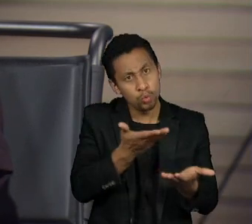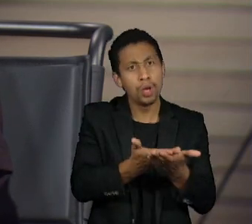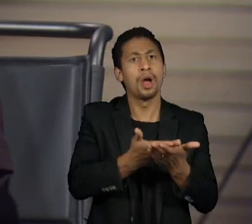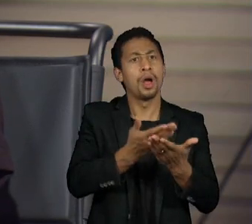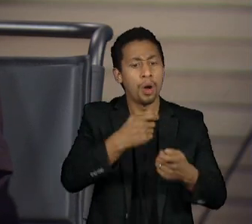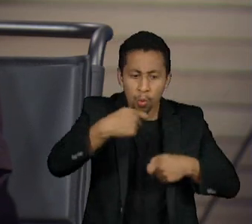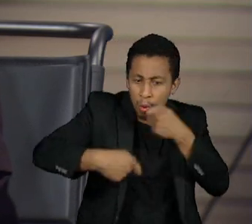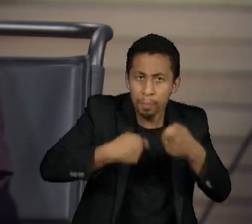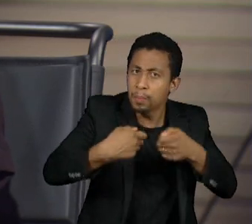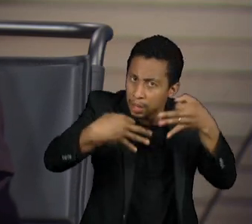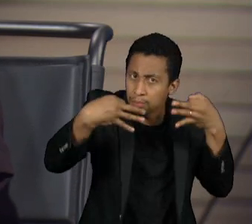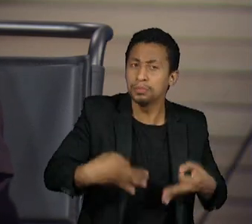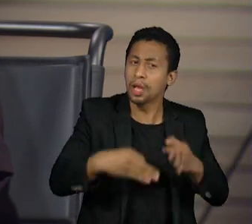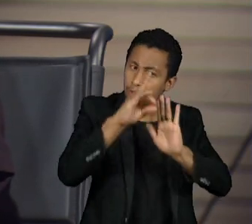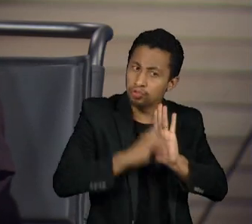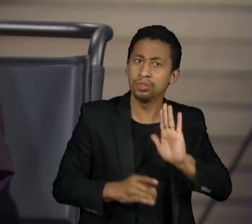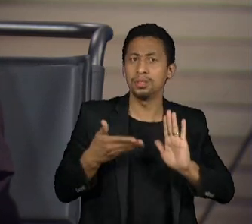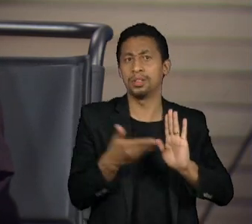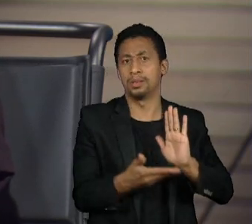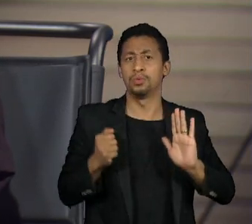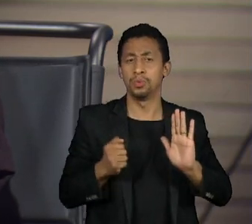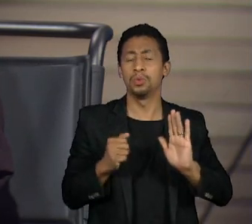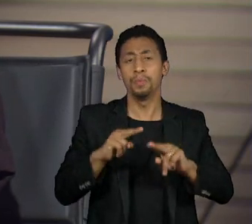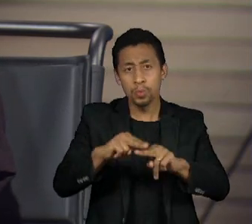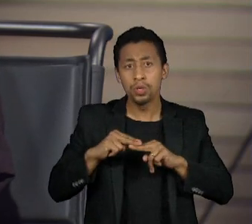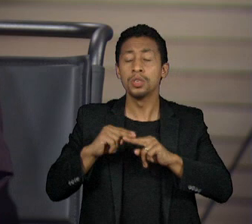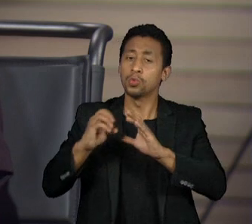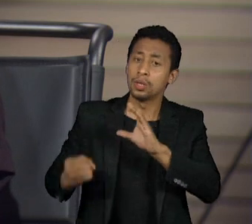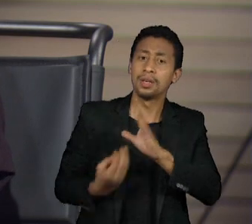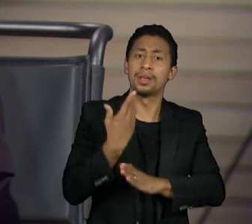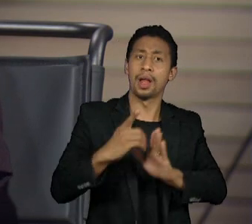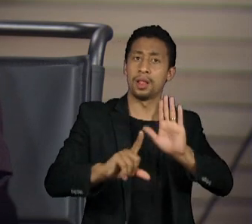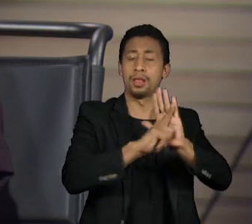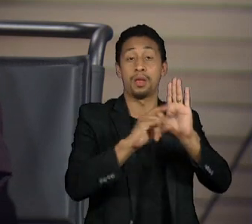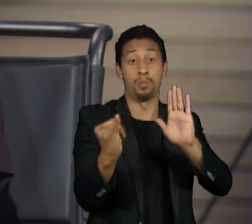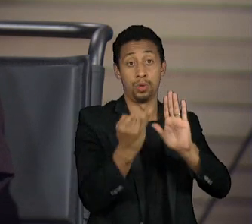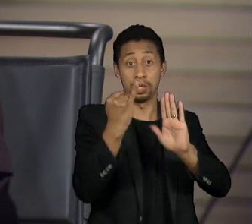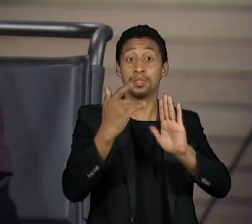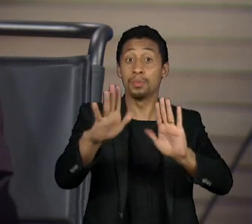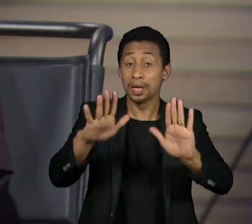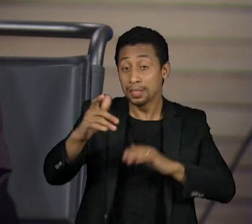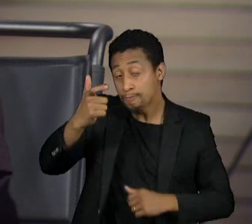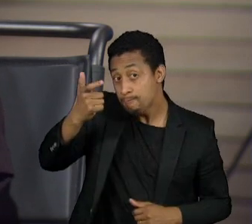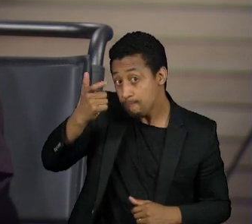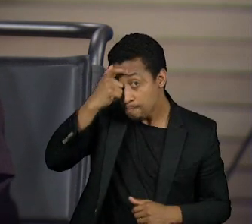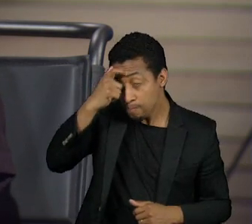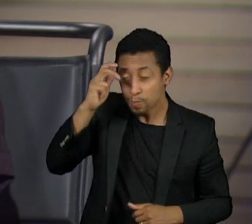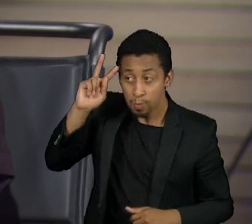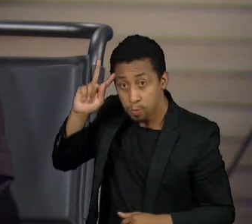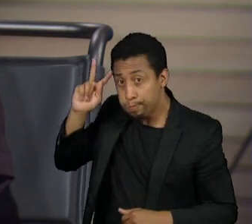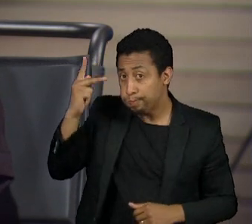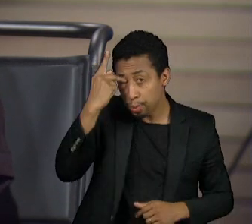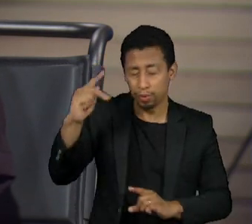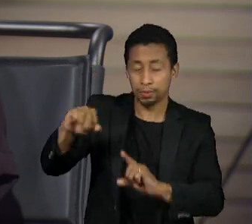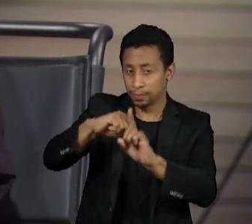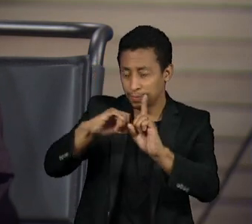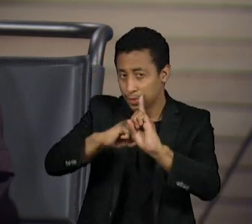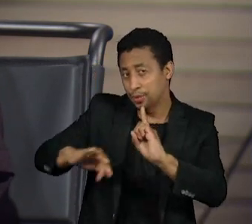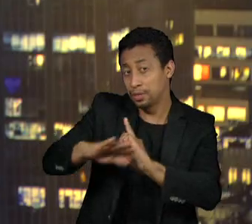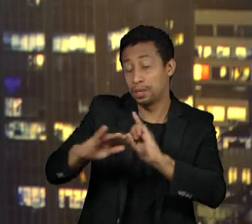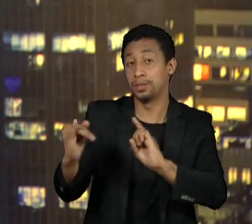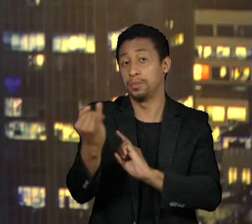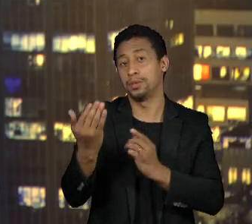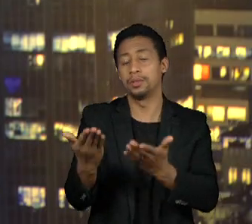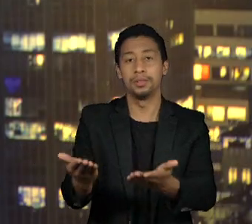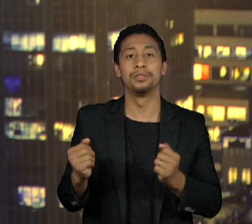isso, como o Gabi coloca, as políticas públicas são essenciais, mas a mudança de mentalidade na sociedade, que todo mundo tem que proteger essas crianças.